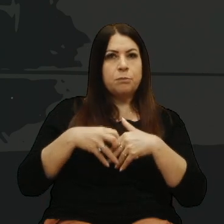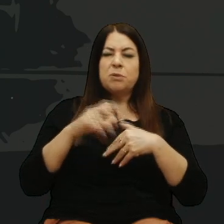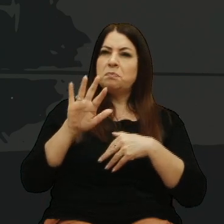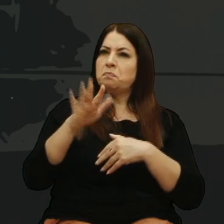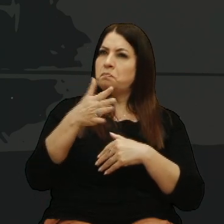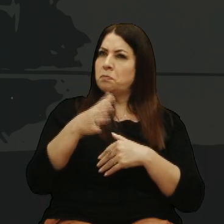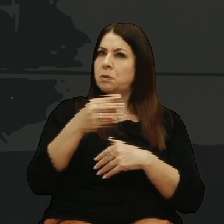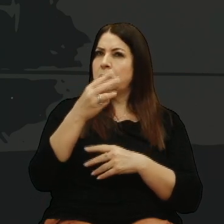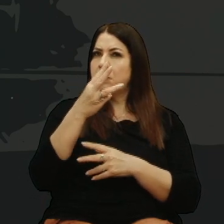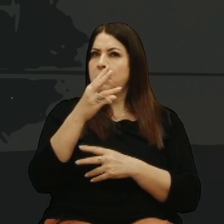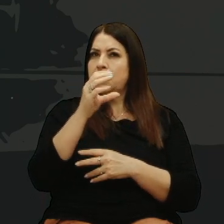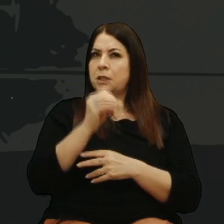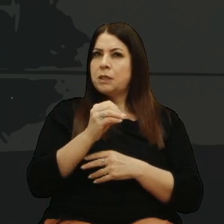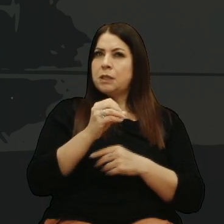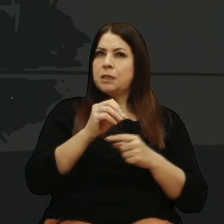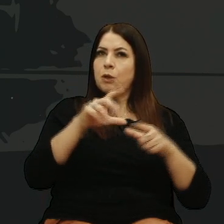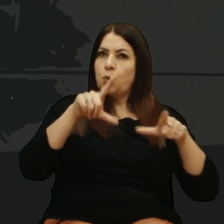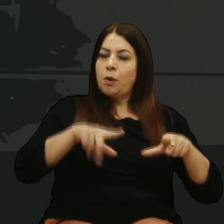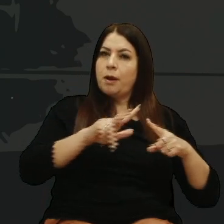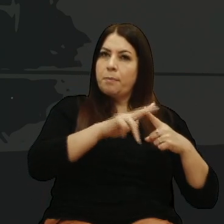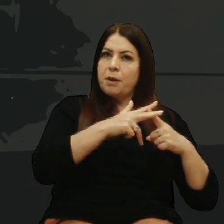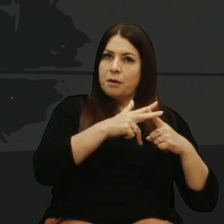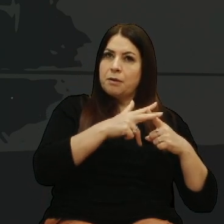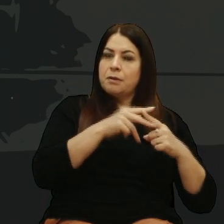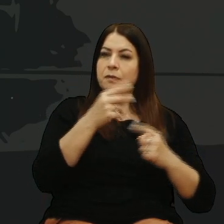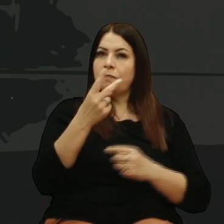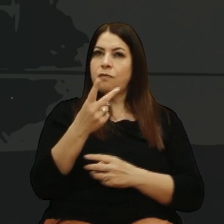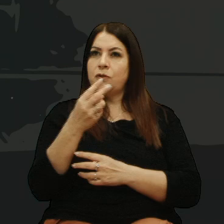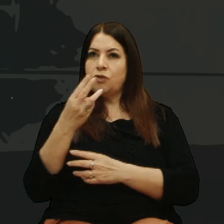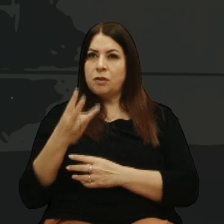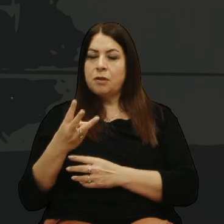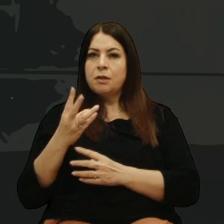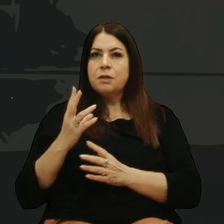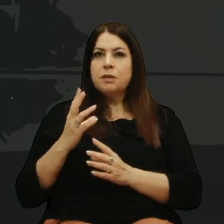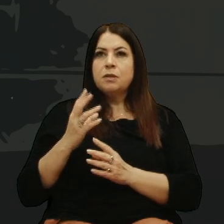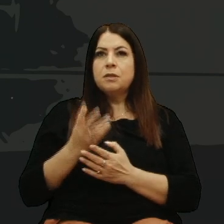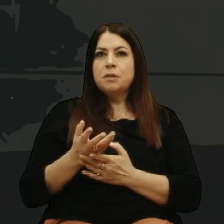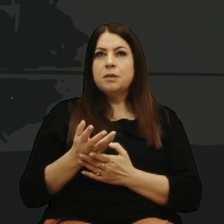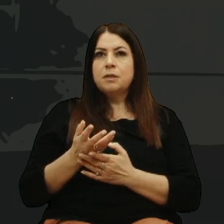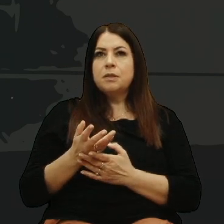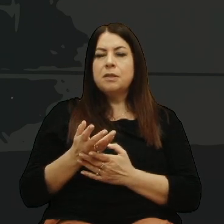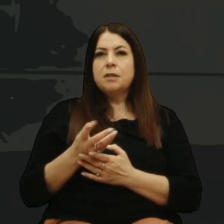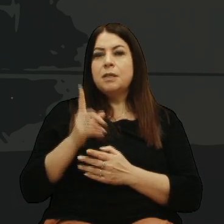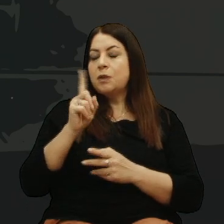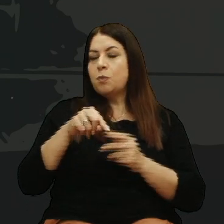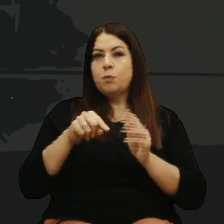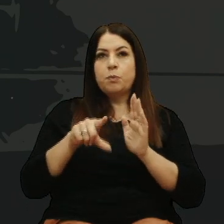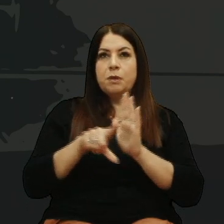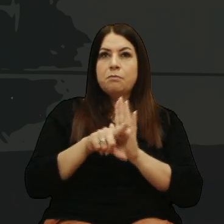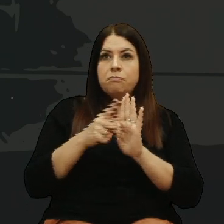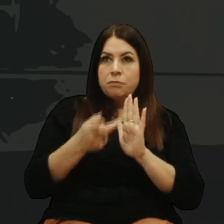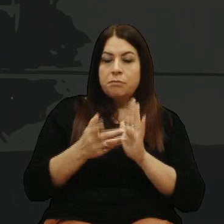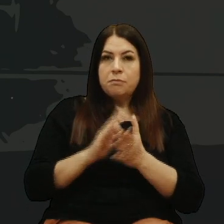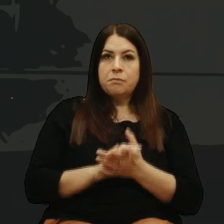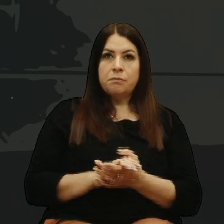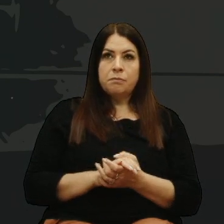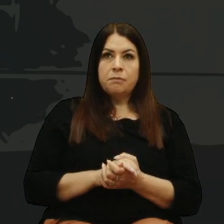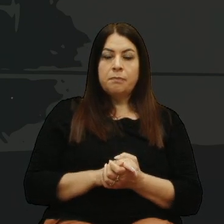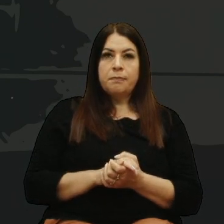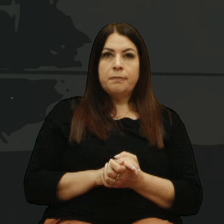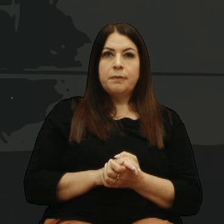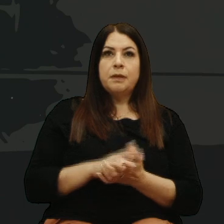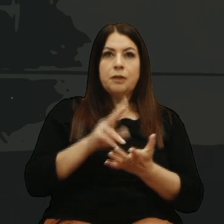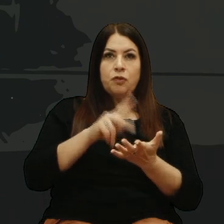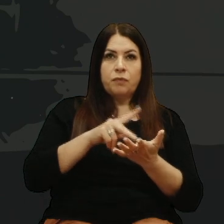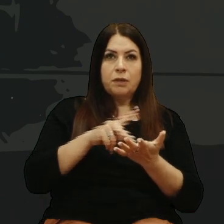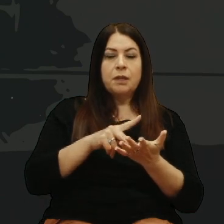de 30 mecânicas e em torno de 23 totalmente ilegal, mas que, de